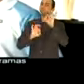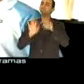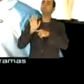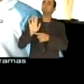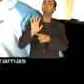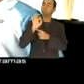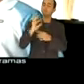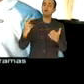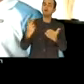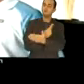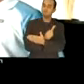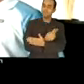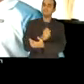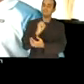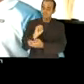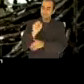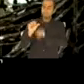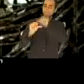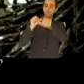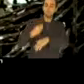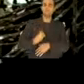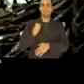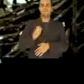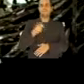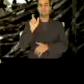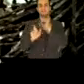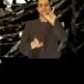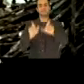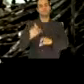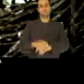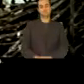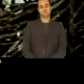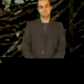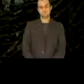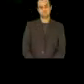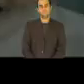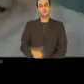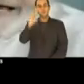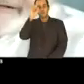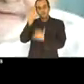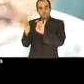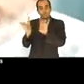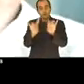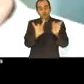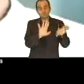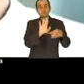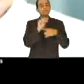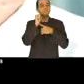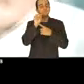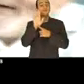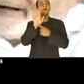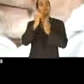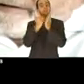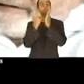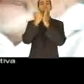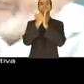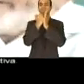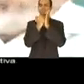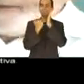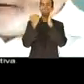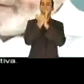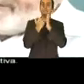todos esses programas, eles só valem a pena se muda e melhora a vida das pessoas. A cada dia a Dilma se superava